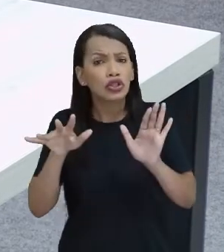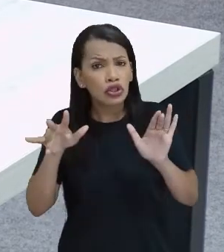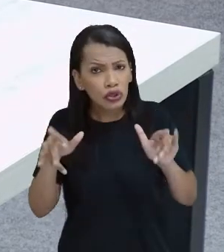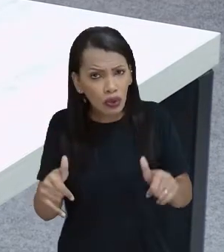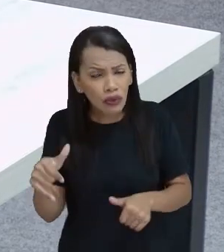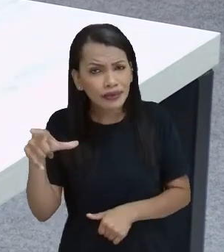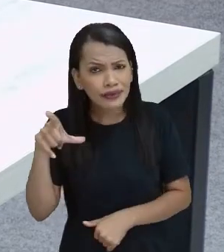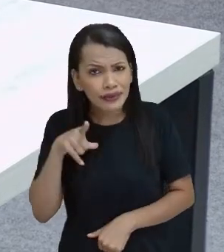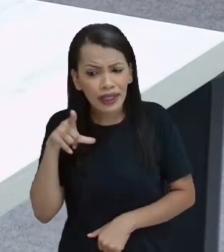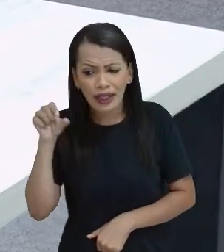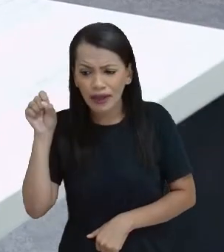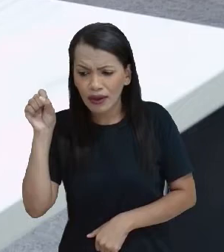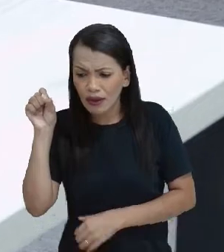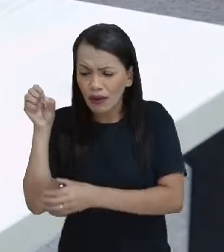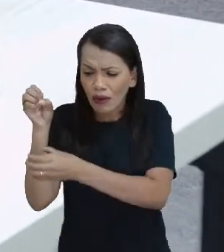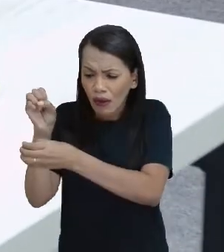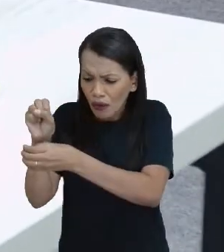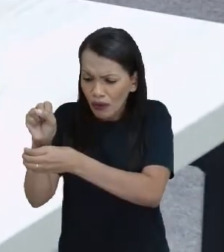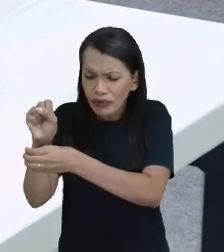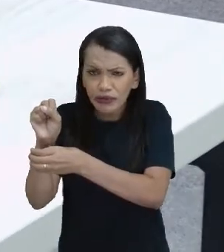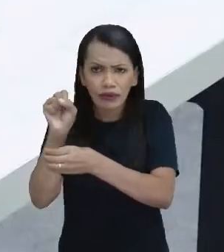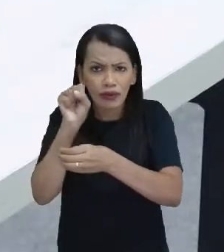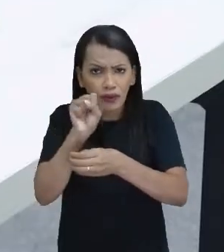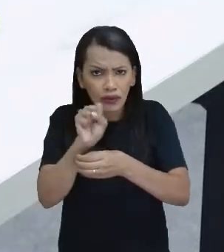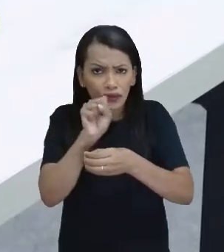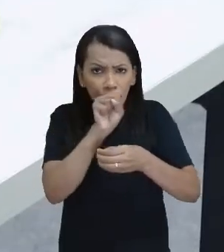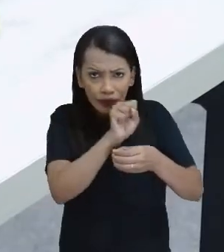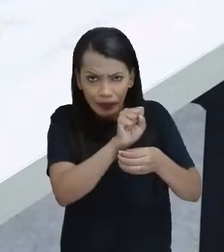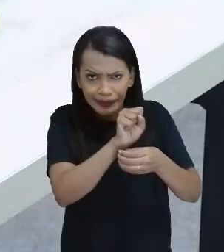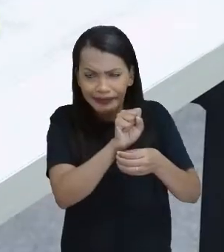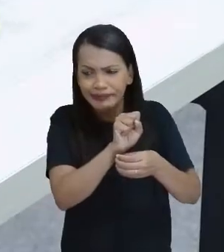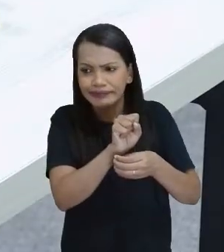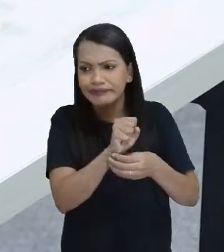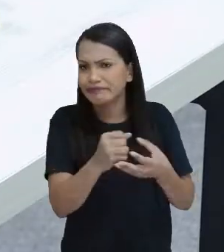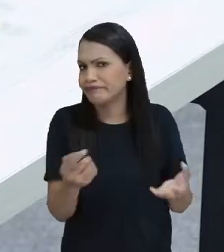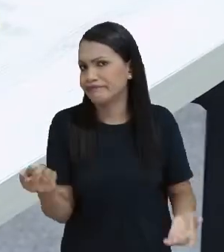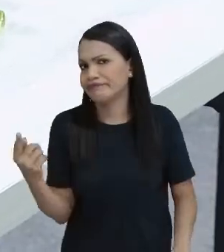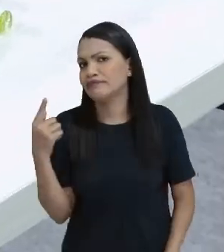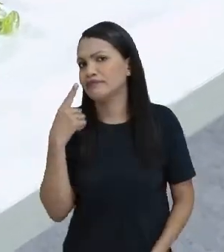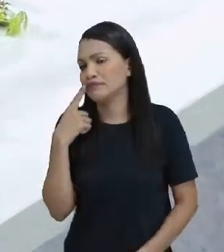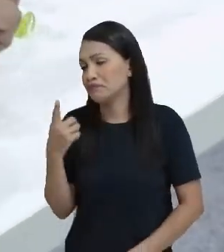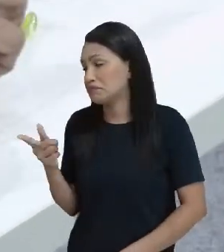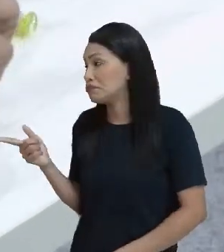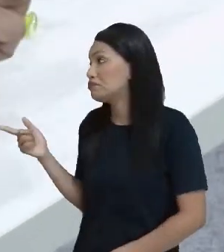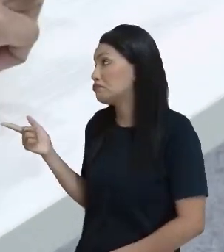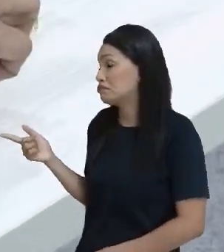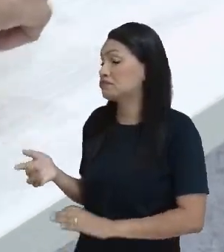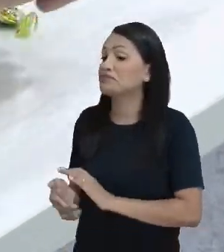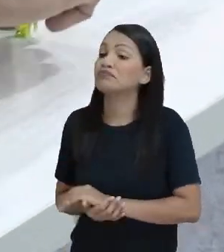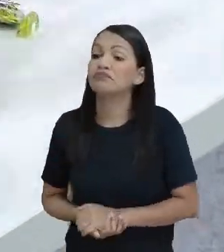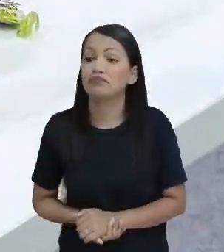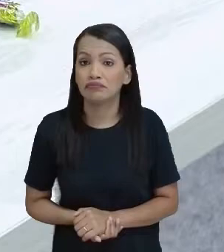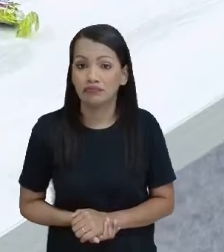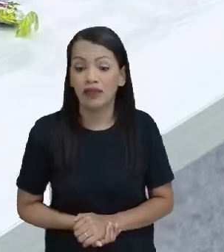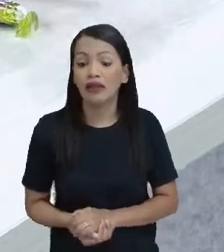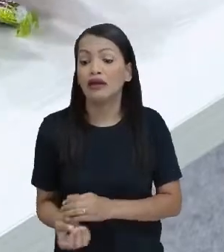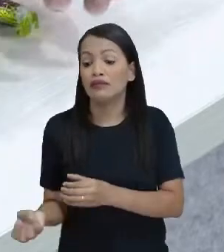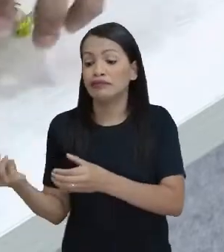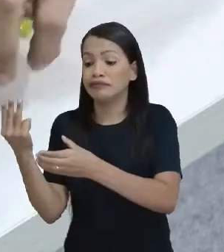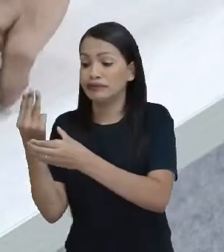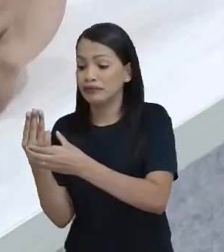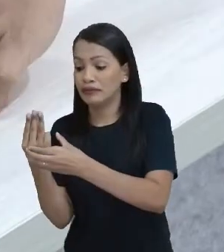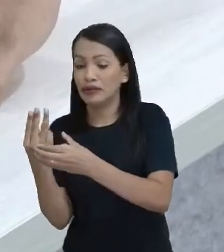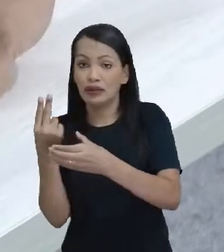8 balas? Vocês já sabem qual é a resposta, né? Aqui, ó, tá vendo? 3, 2 e 1,